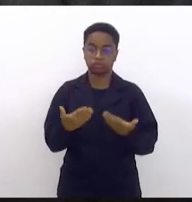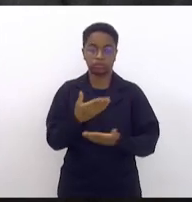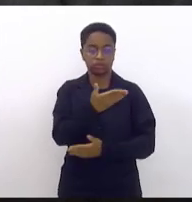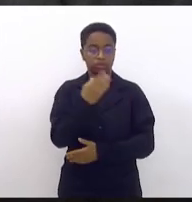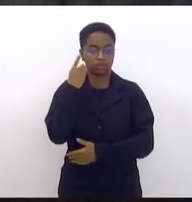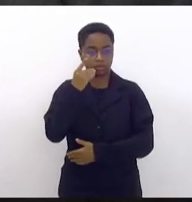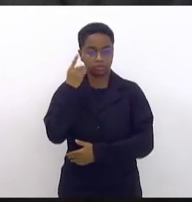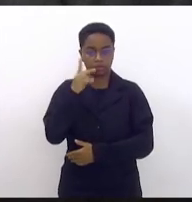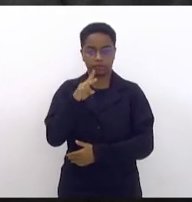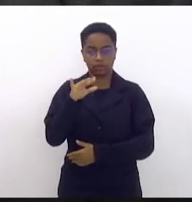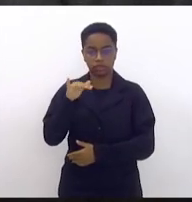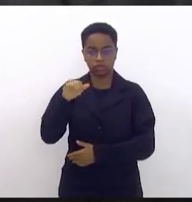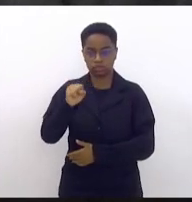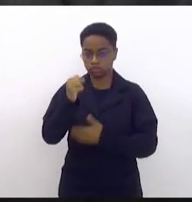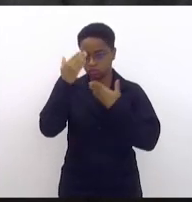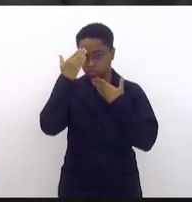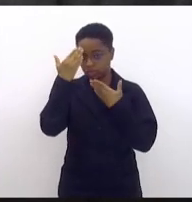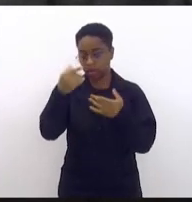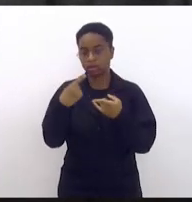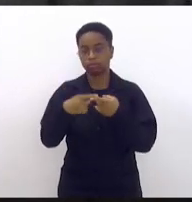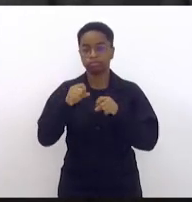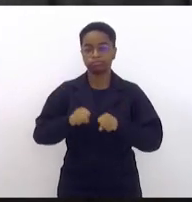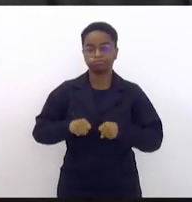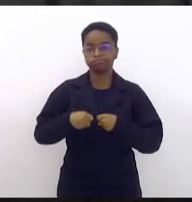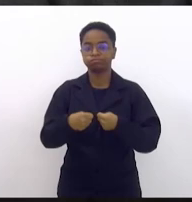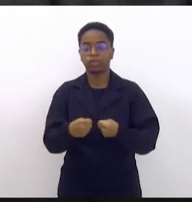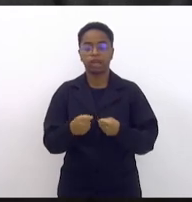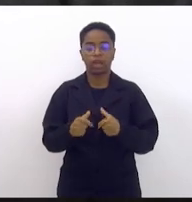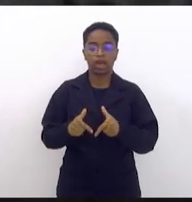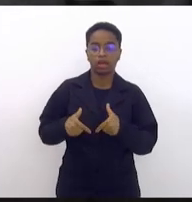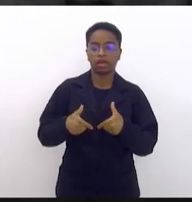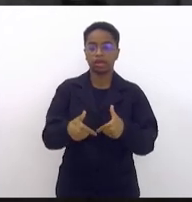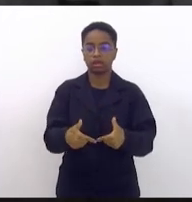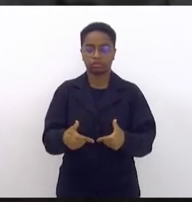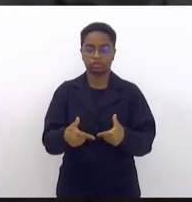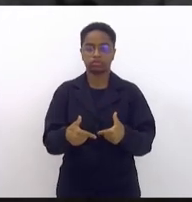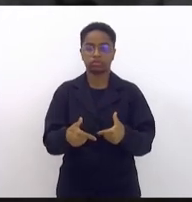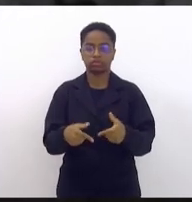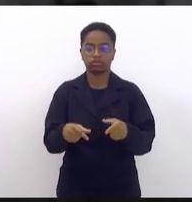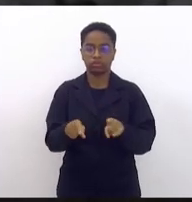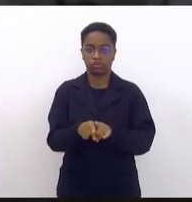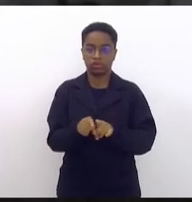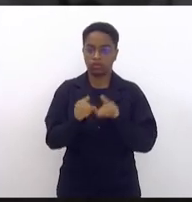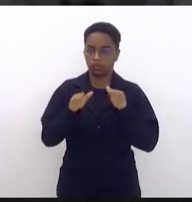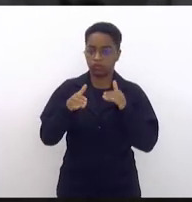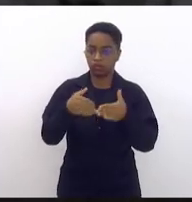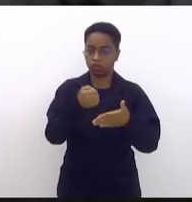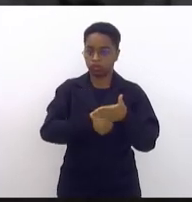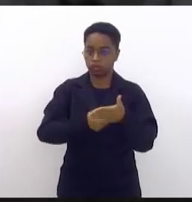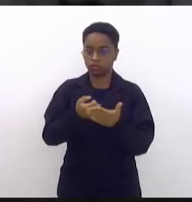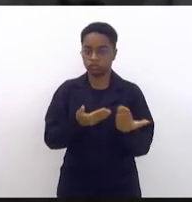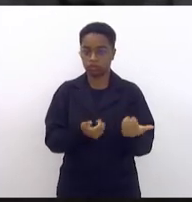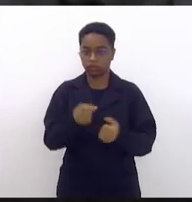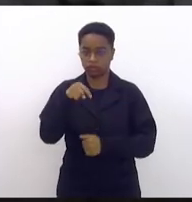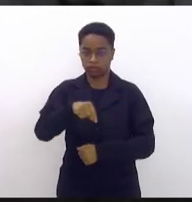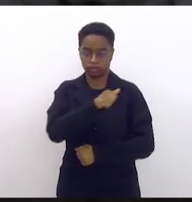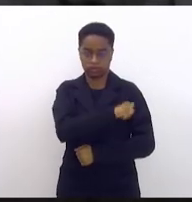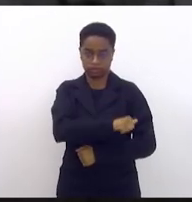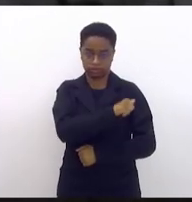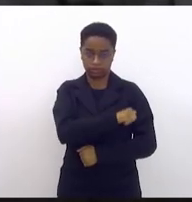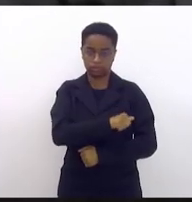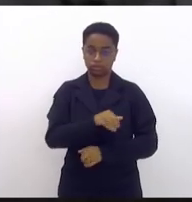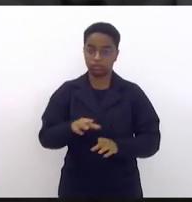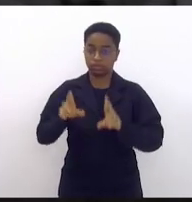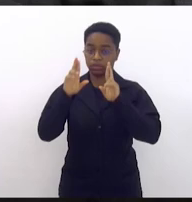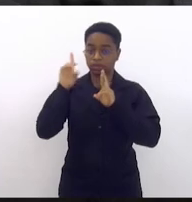Obrigado por teu empenho pela tua força pela sua dedicação na luta da Juventude do Estado do Rio de Janeiro Que